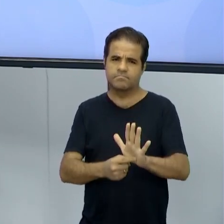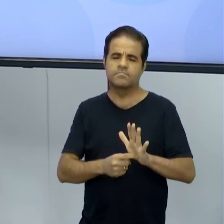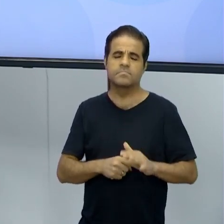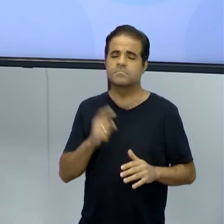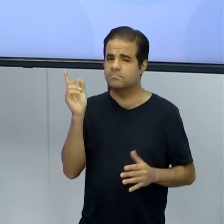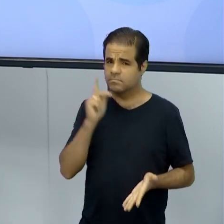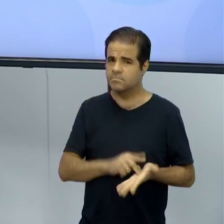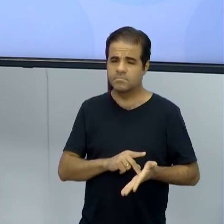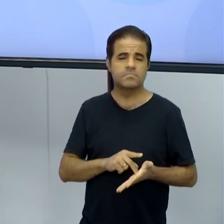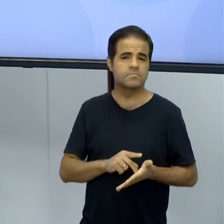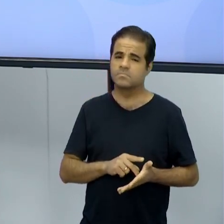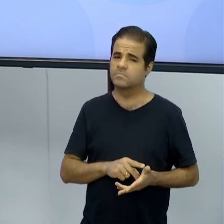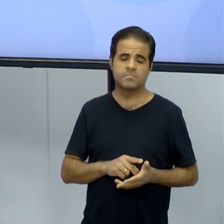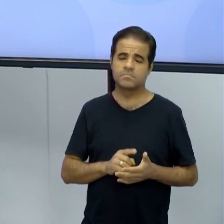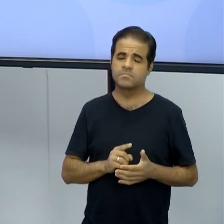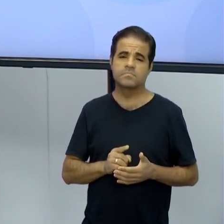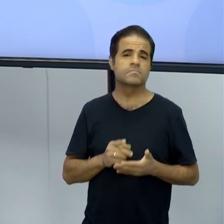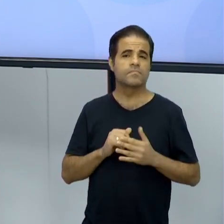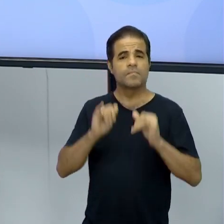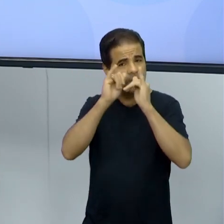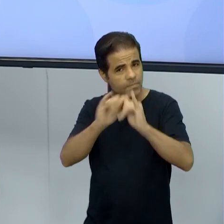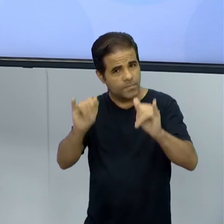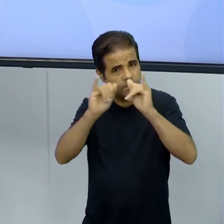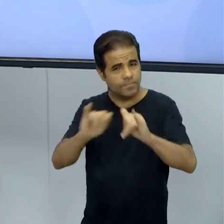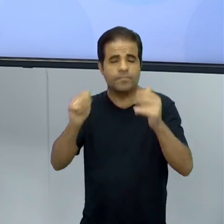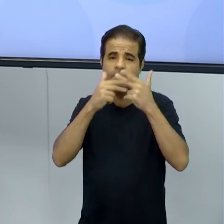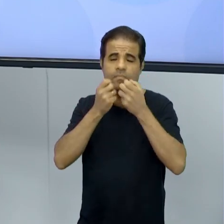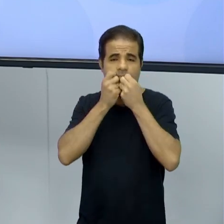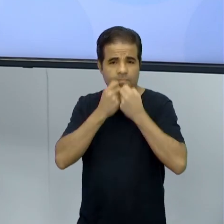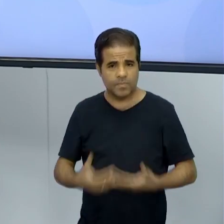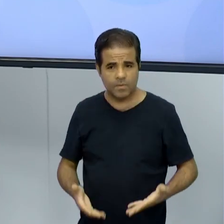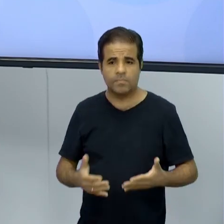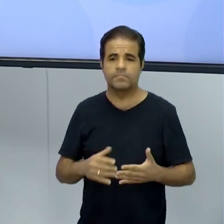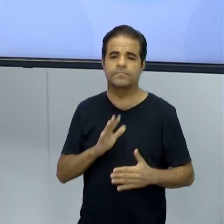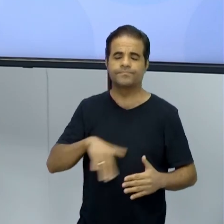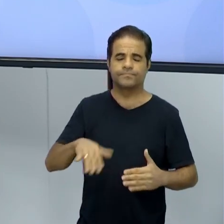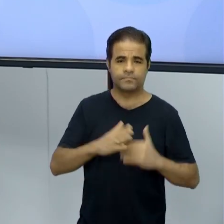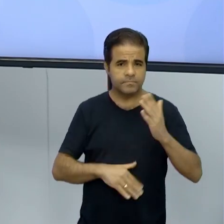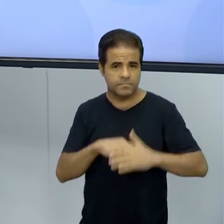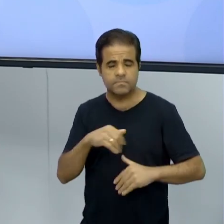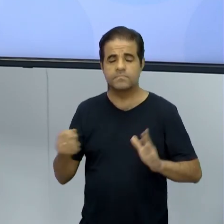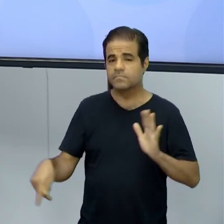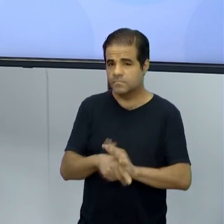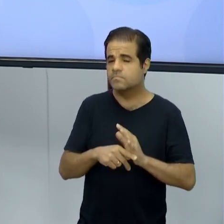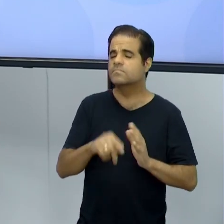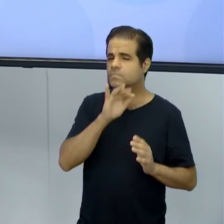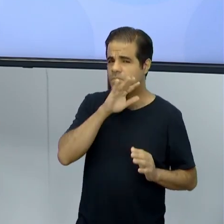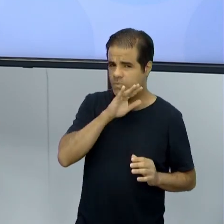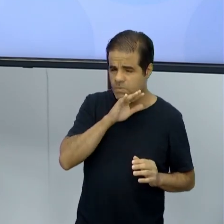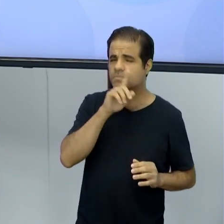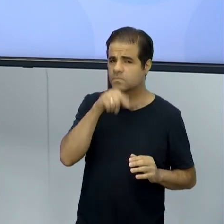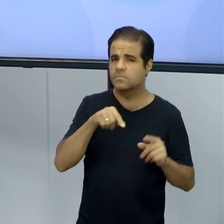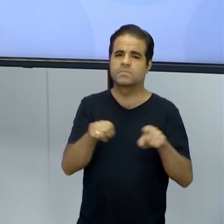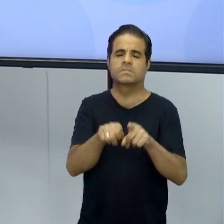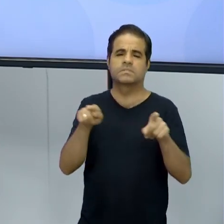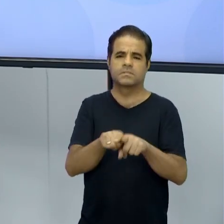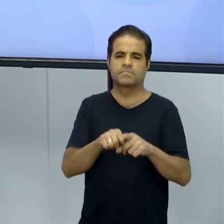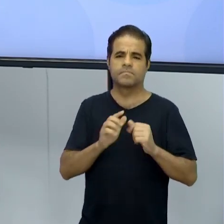uma verdade também. Então, quando você propaga coisas boas, aquilo pode ser amplificado. Quando você propaga coisas ruins, também.